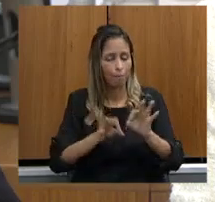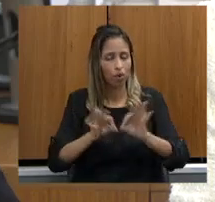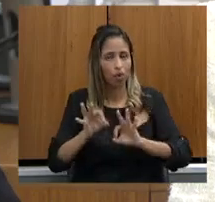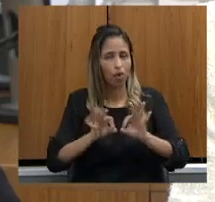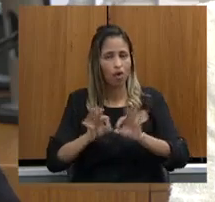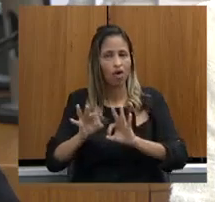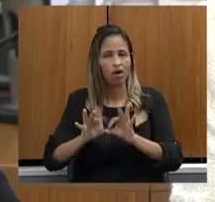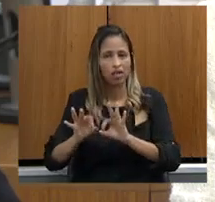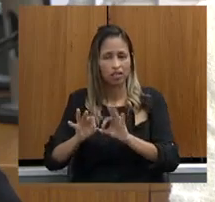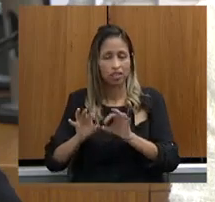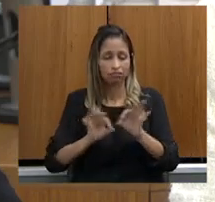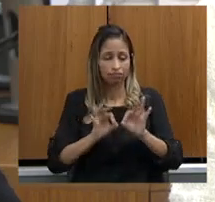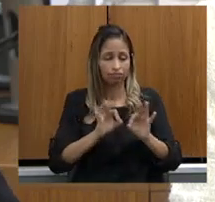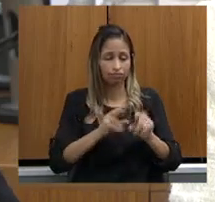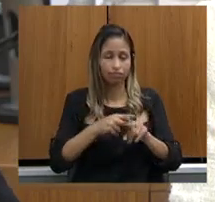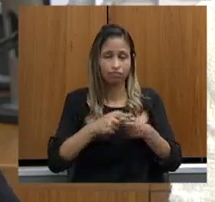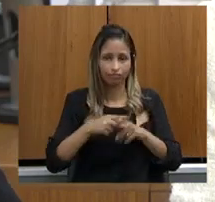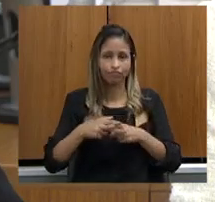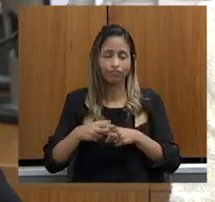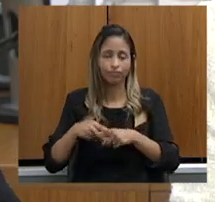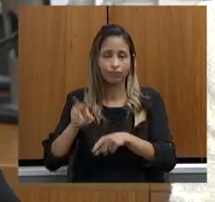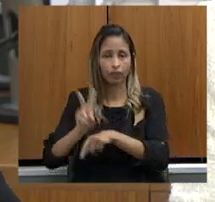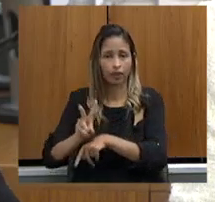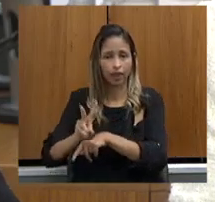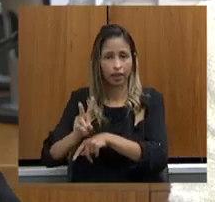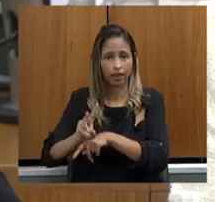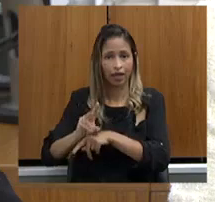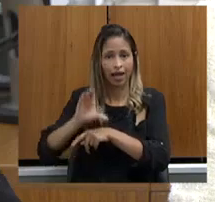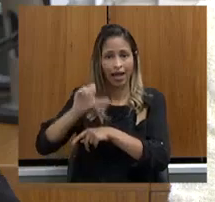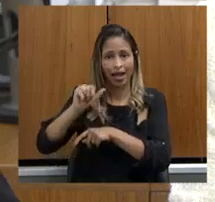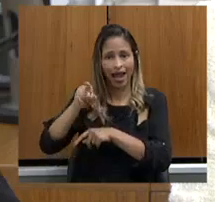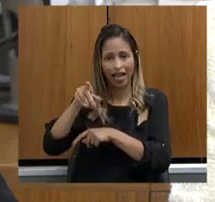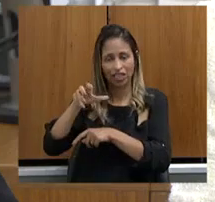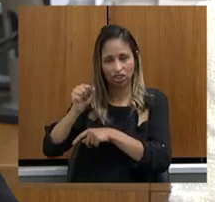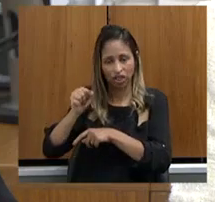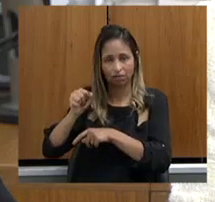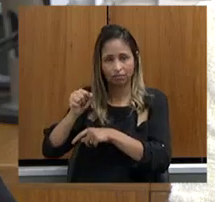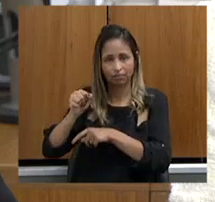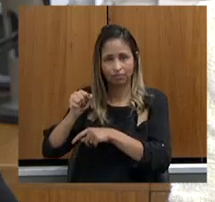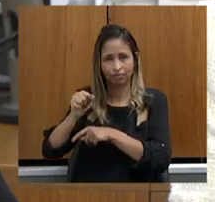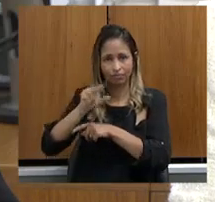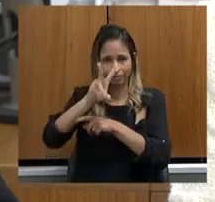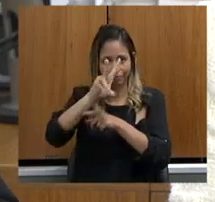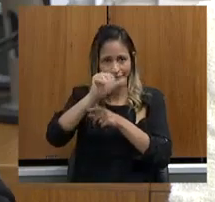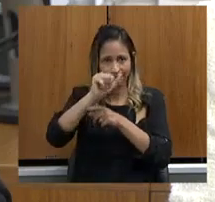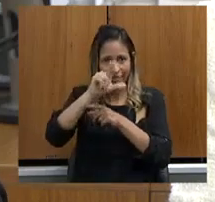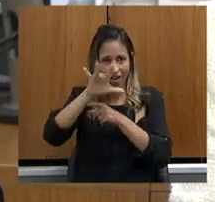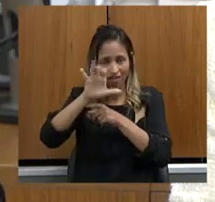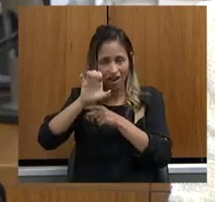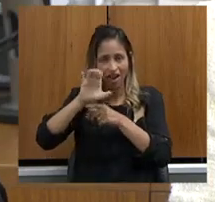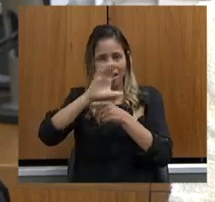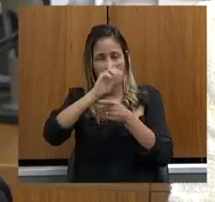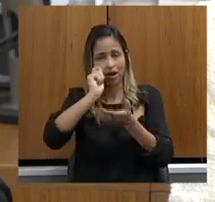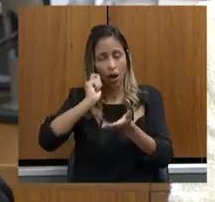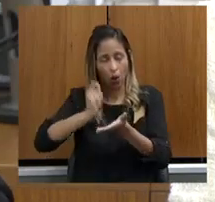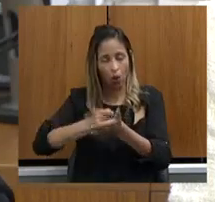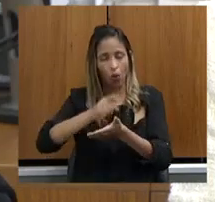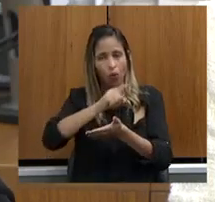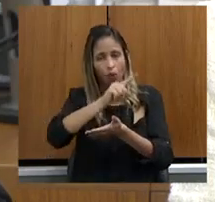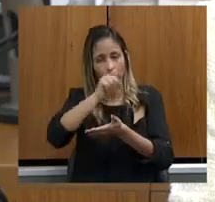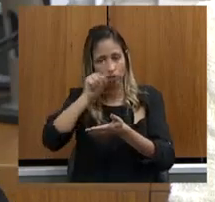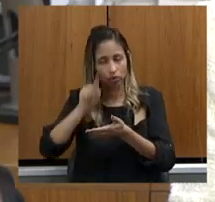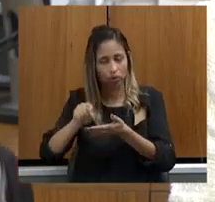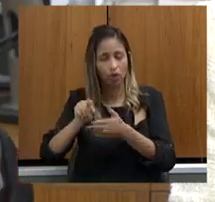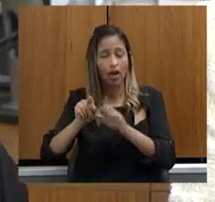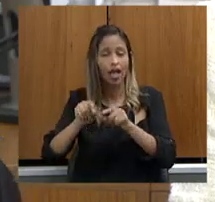é de ajuste fiscal com relação ao caixa do Estado ter recebido a cor da Vale como todos sabem o acordo da Vale ele é